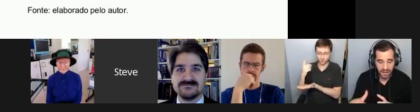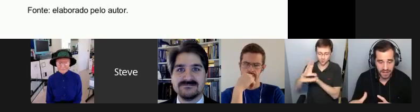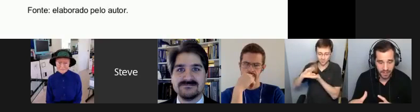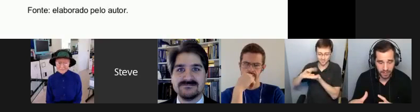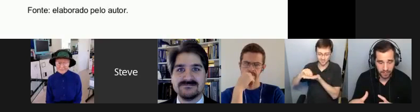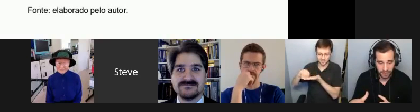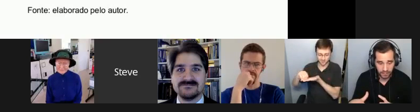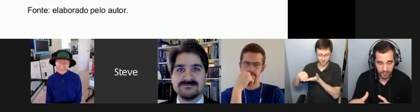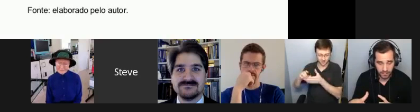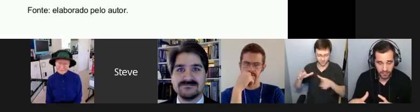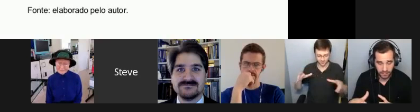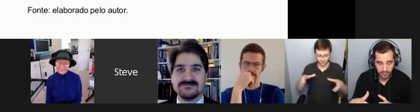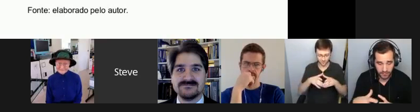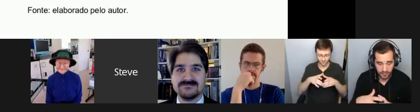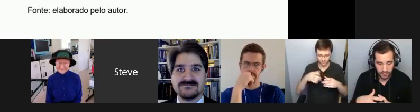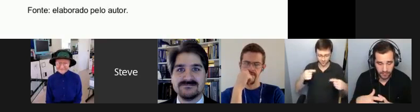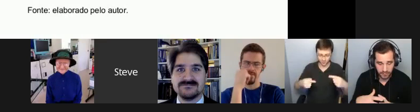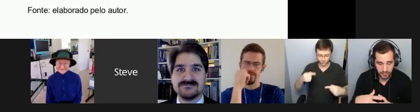a gravação.